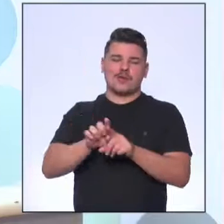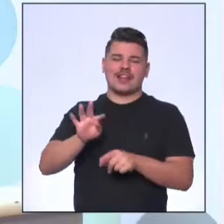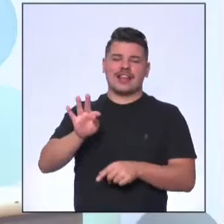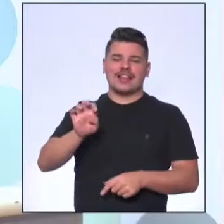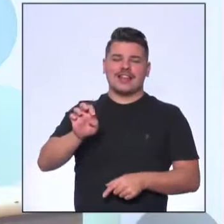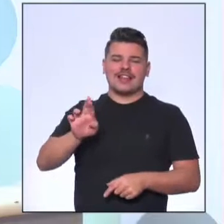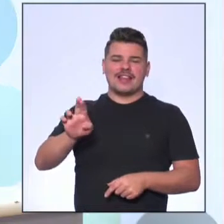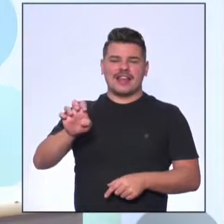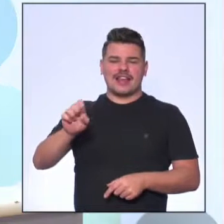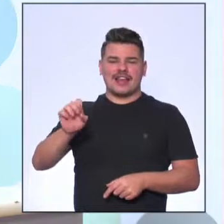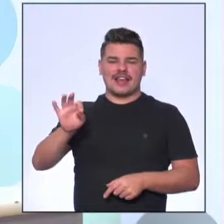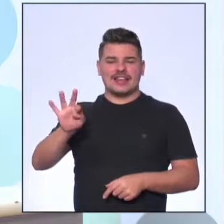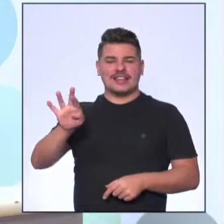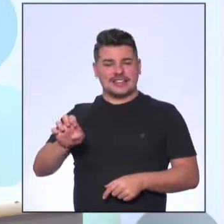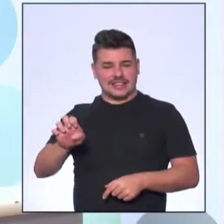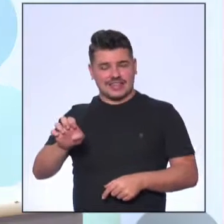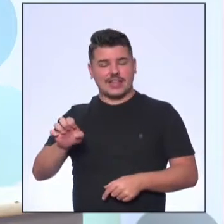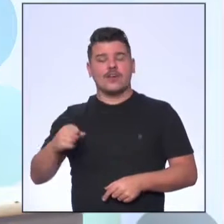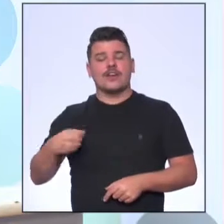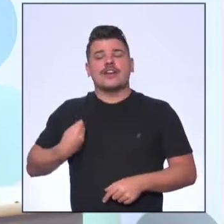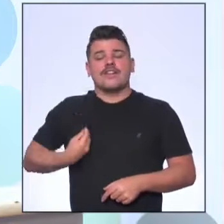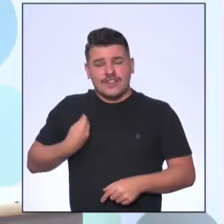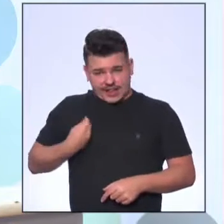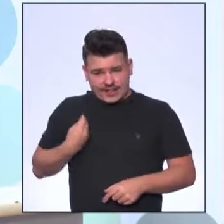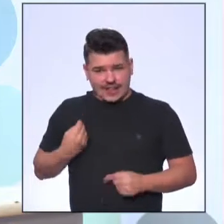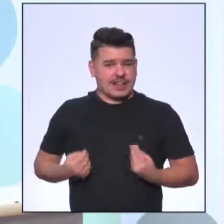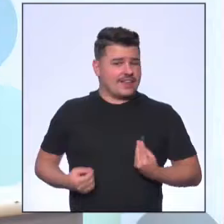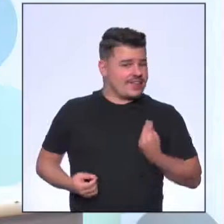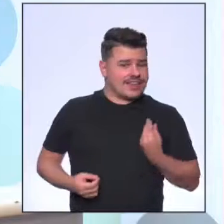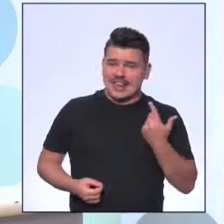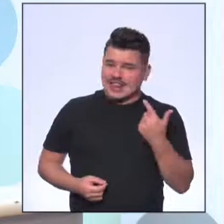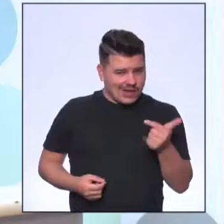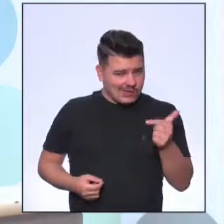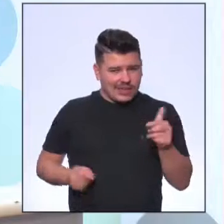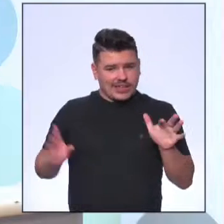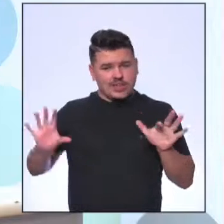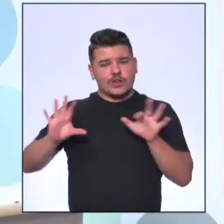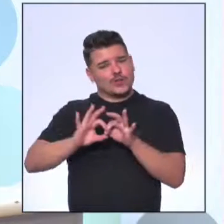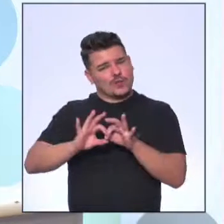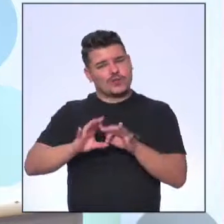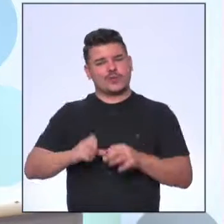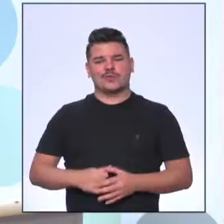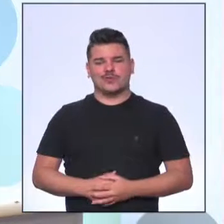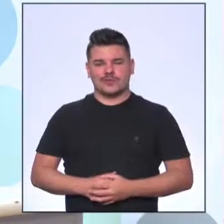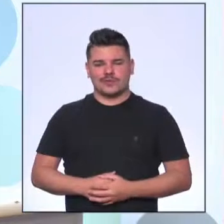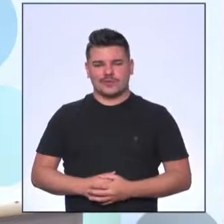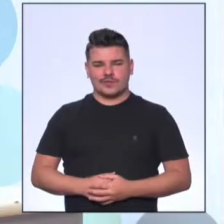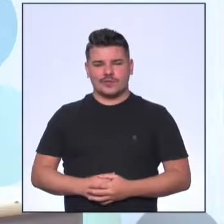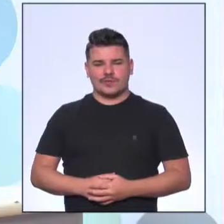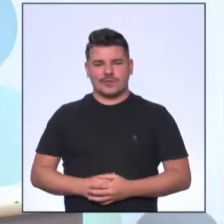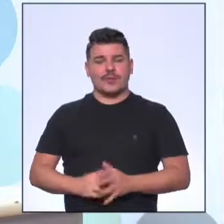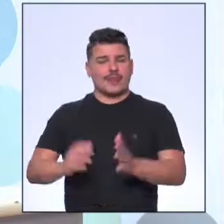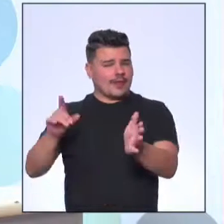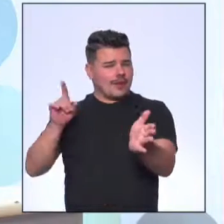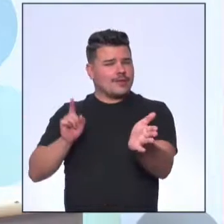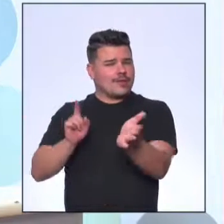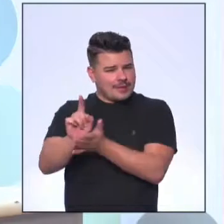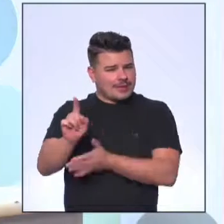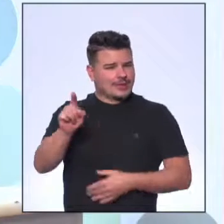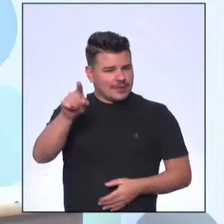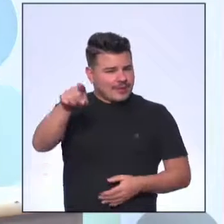estão interagindo ao mesmo tempo. Ok? Então, vamos lá. Perguntinha para